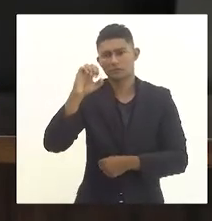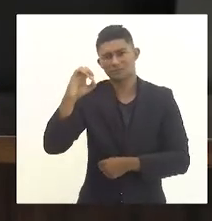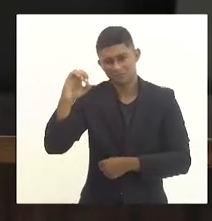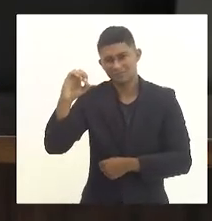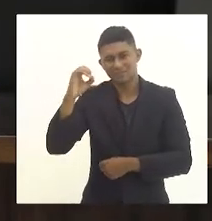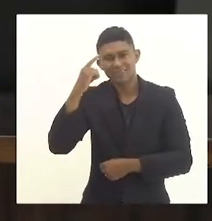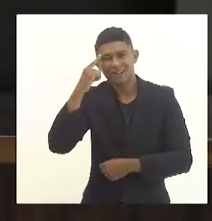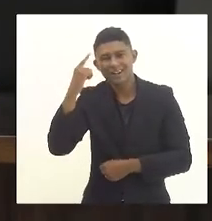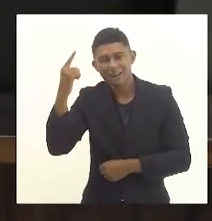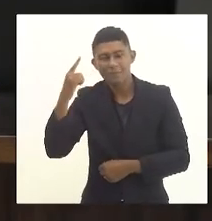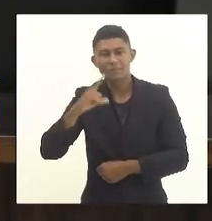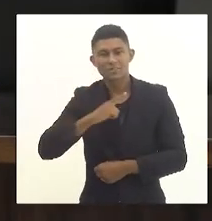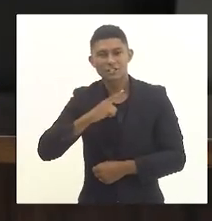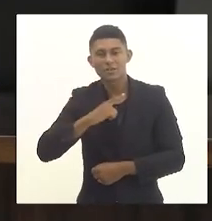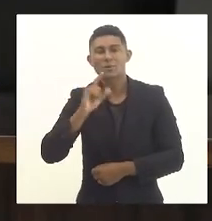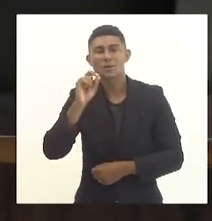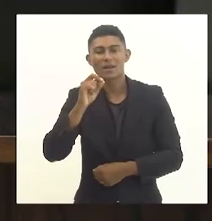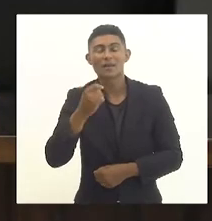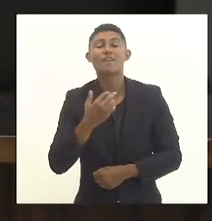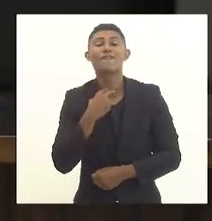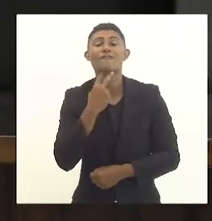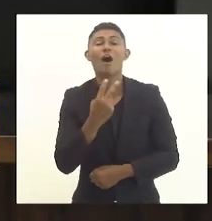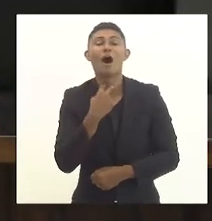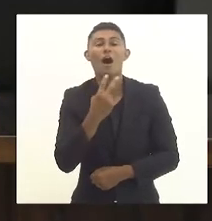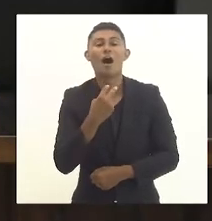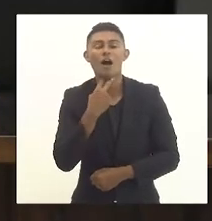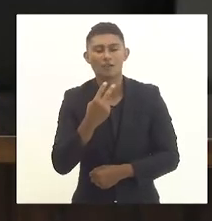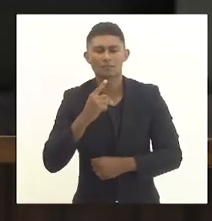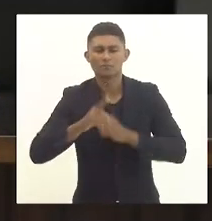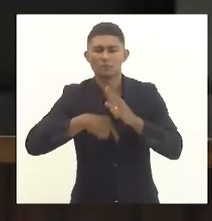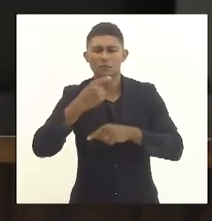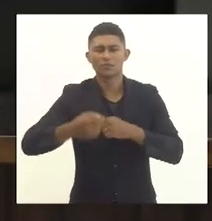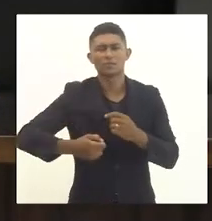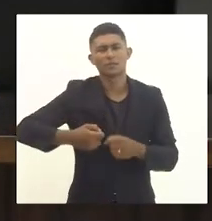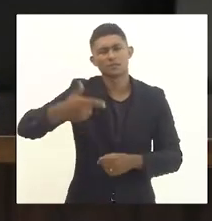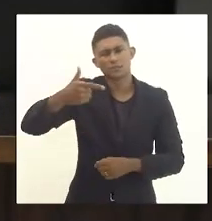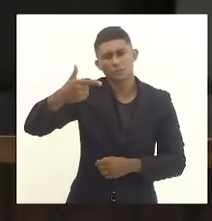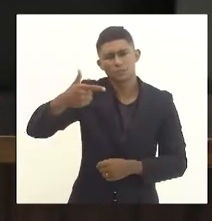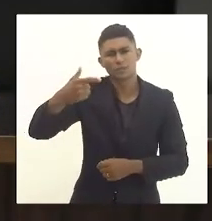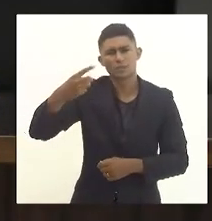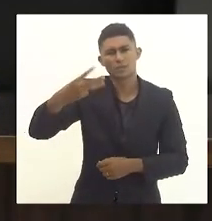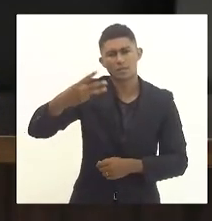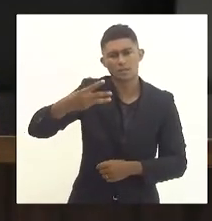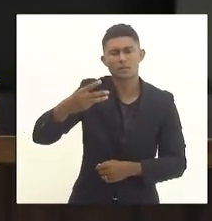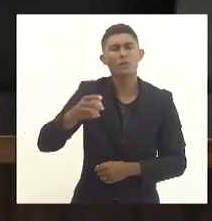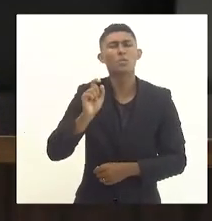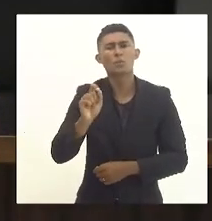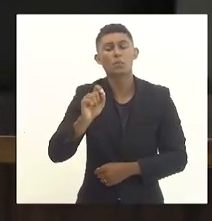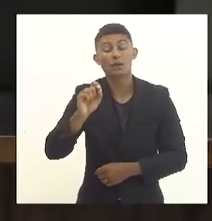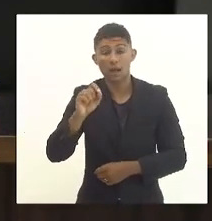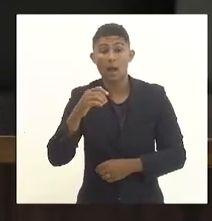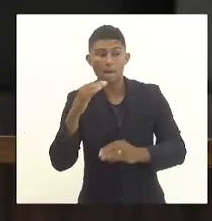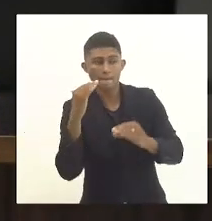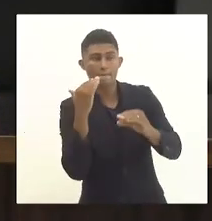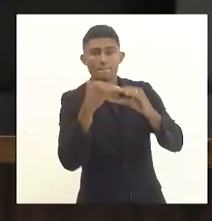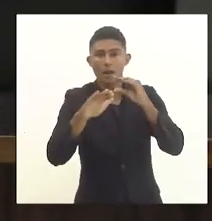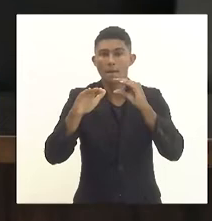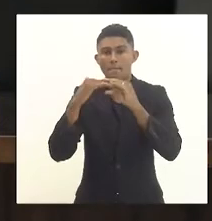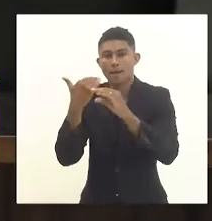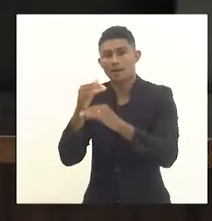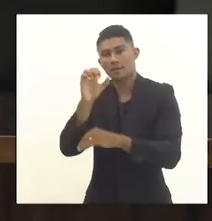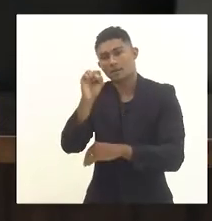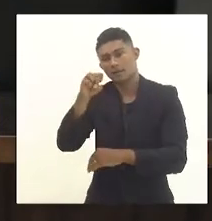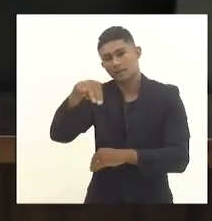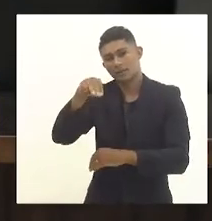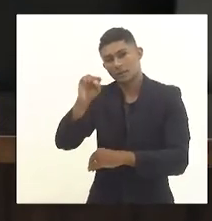a primeira geração, que era só voz, depois a segunda e a terceira, possibilitou SMS, e hoje vivemos